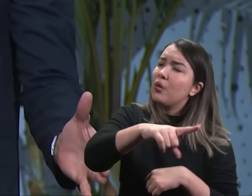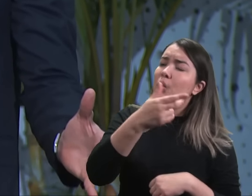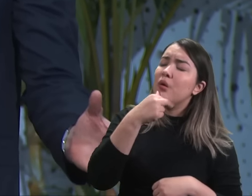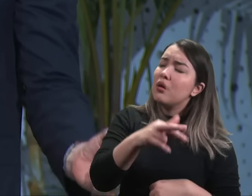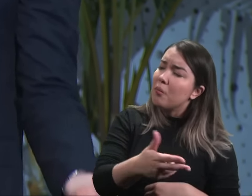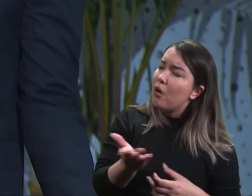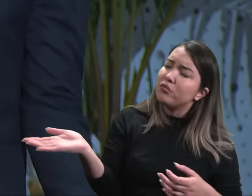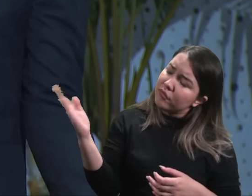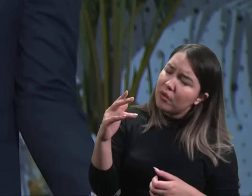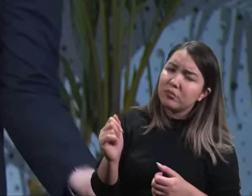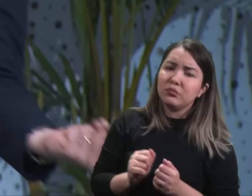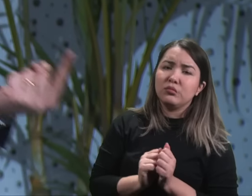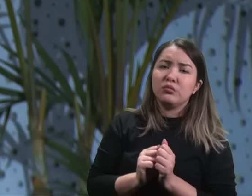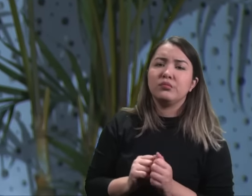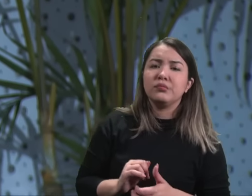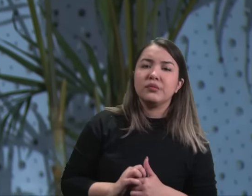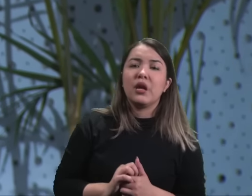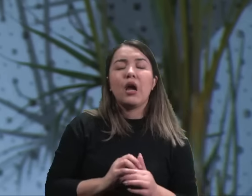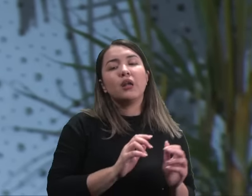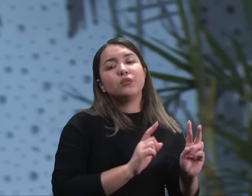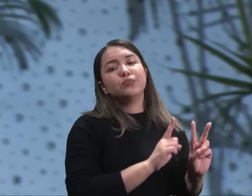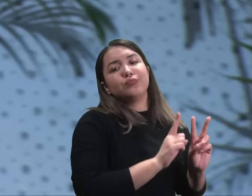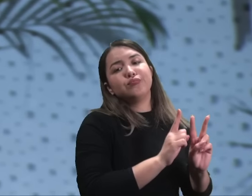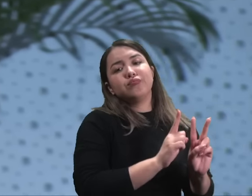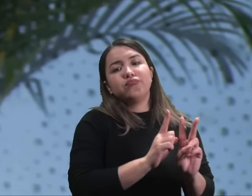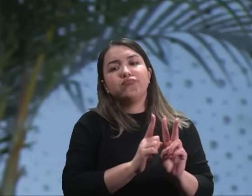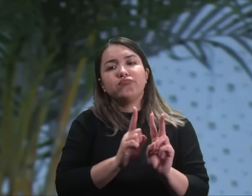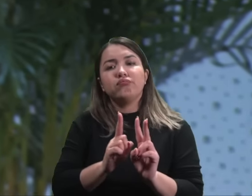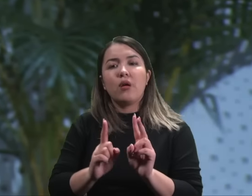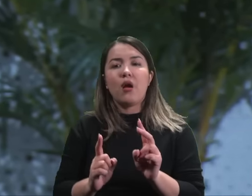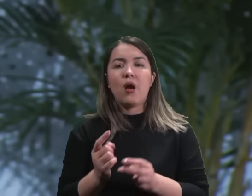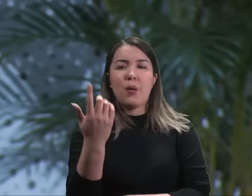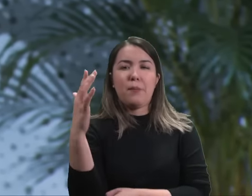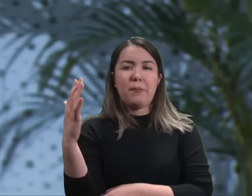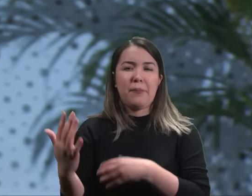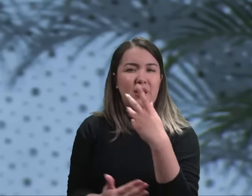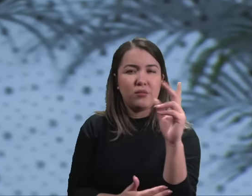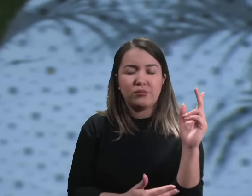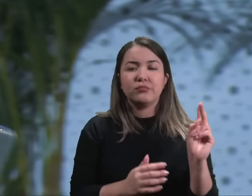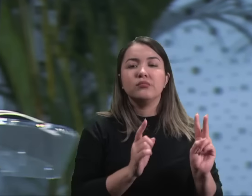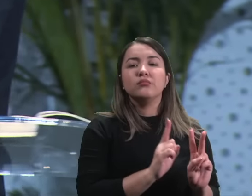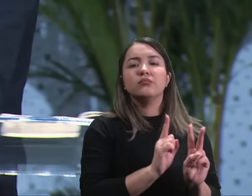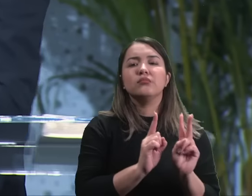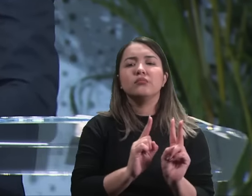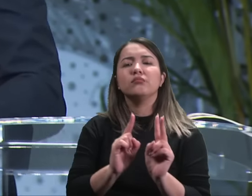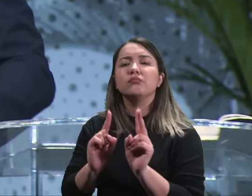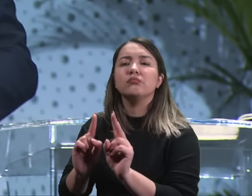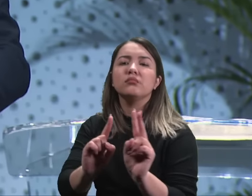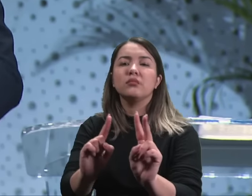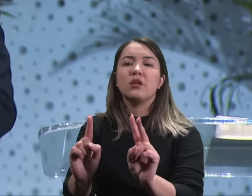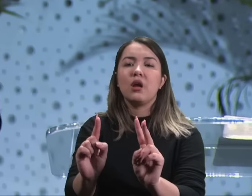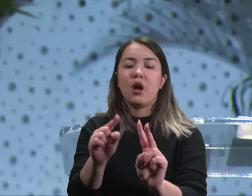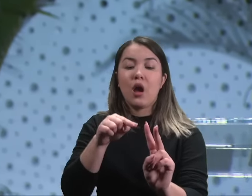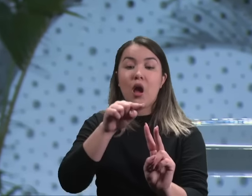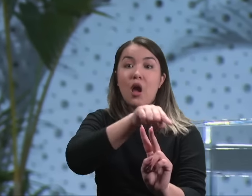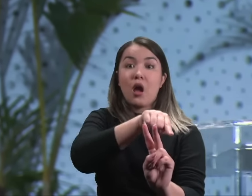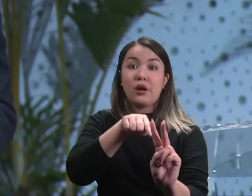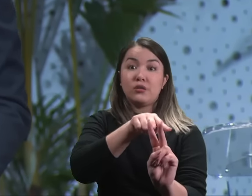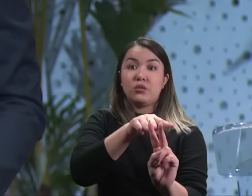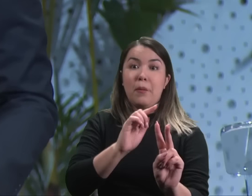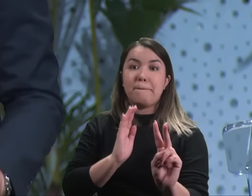irmãos e ao estarem eles atravessando esse milharal no meio do percurso Iran Edson Parou